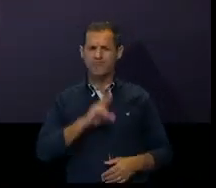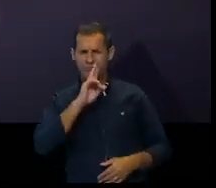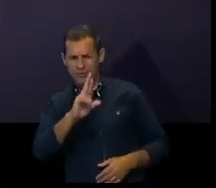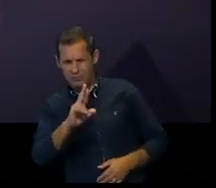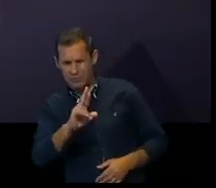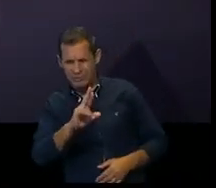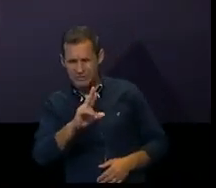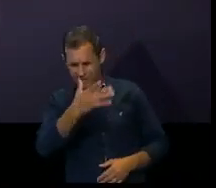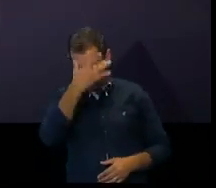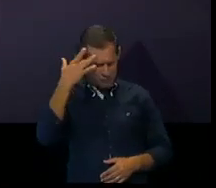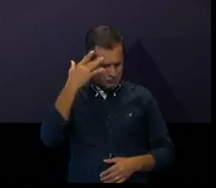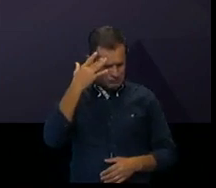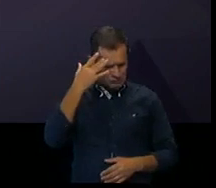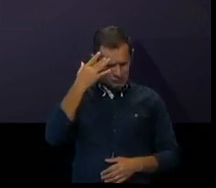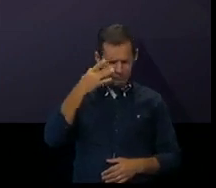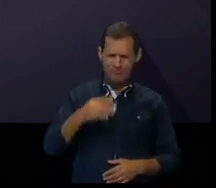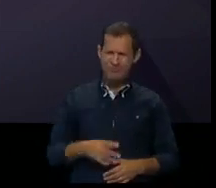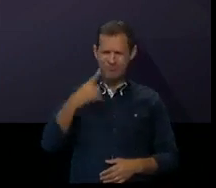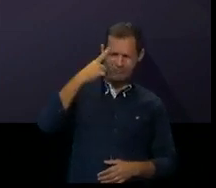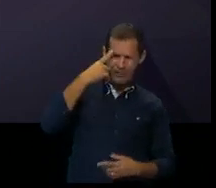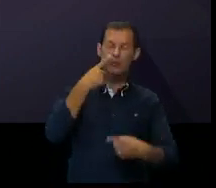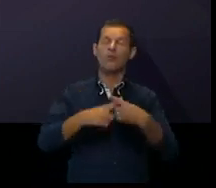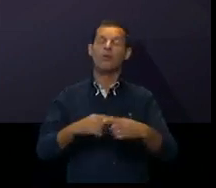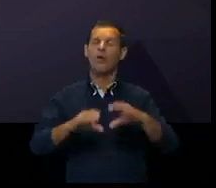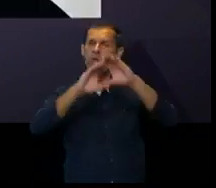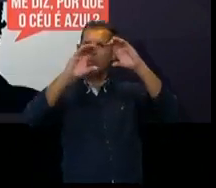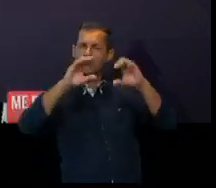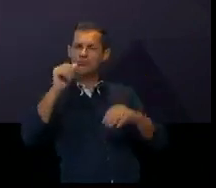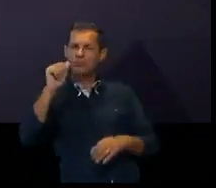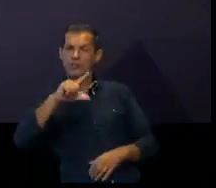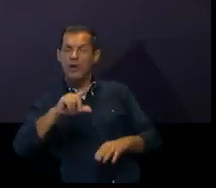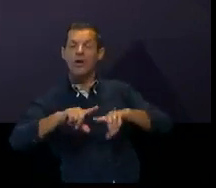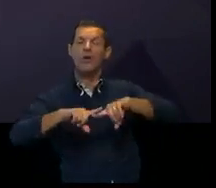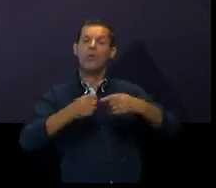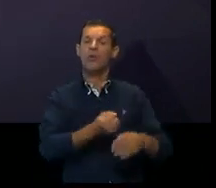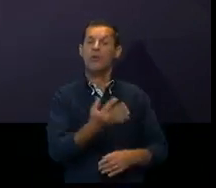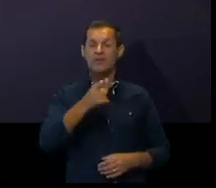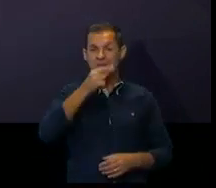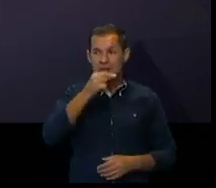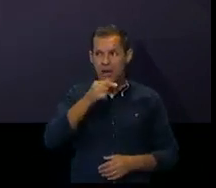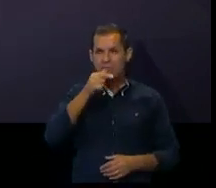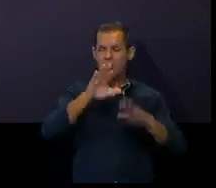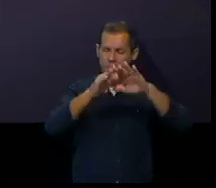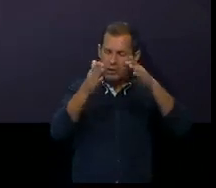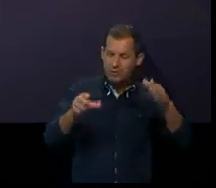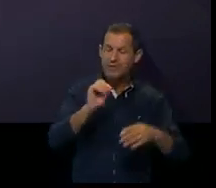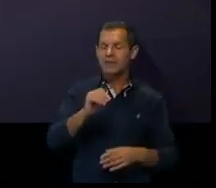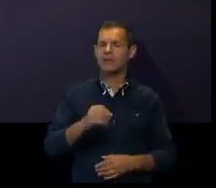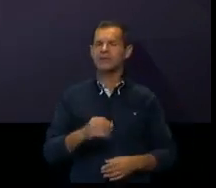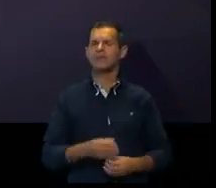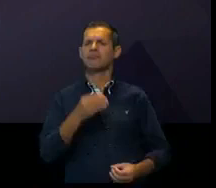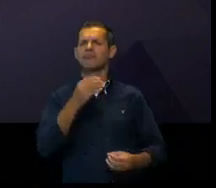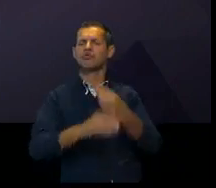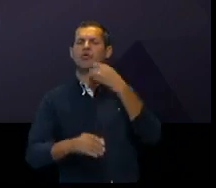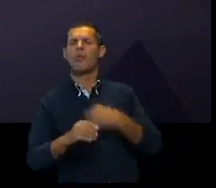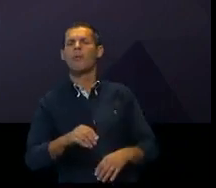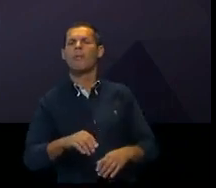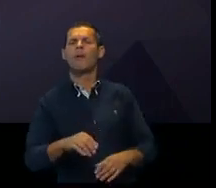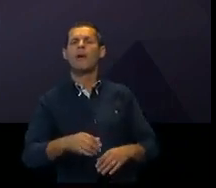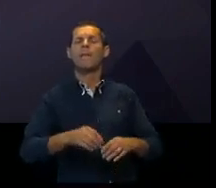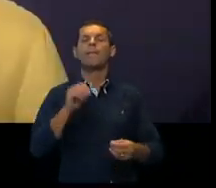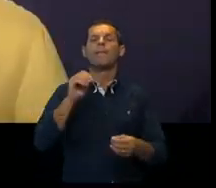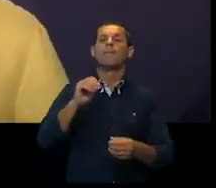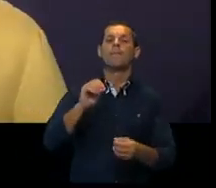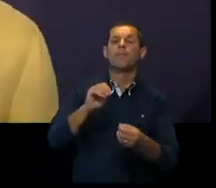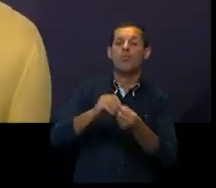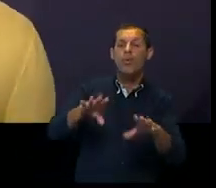respostas ninguém tem muita certeza? Por que o céu é azul? Qual é o volume de água do oceano? Quem veio primeiro, o ovo ou a